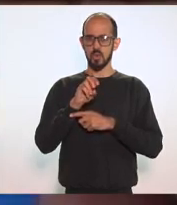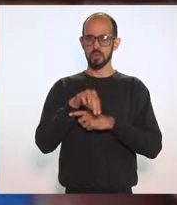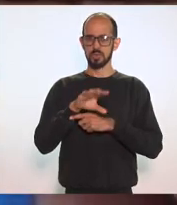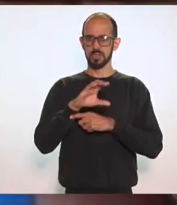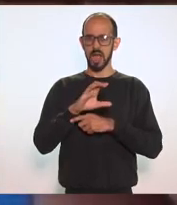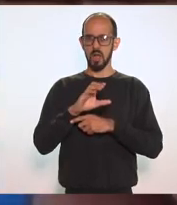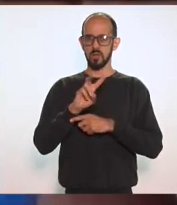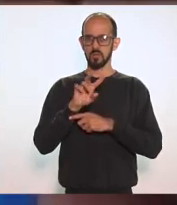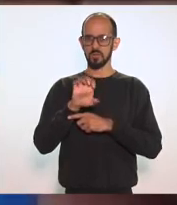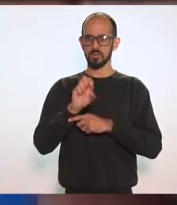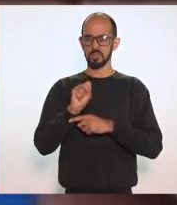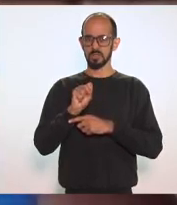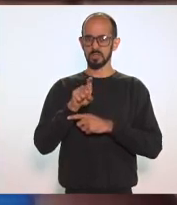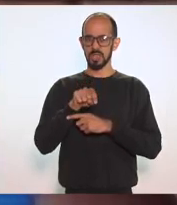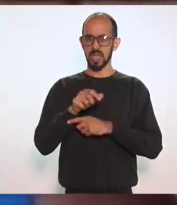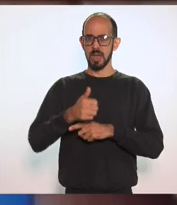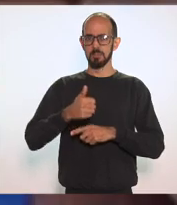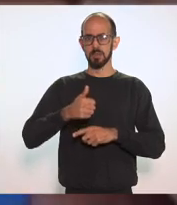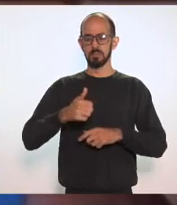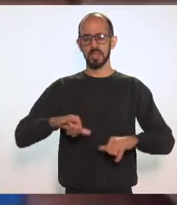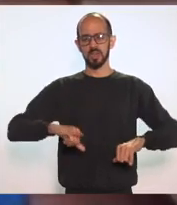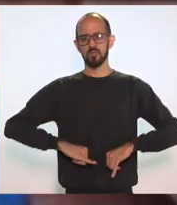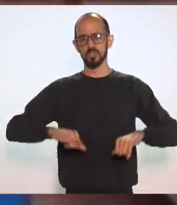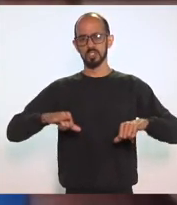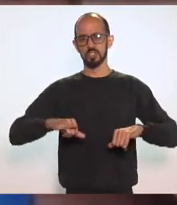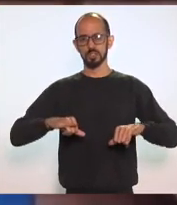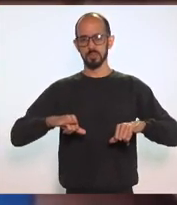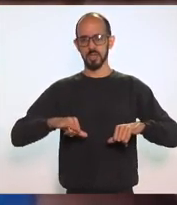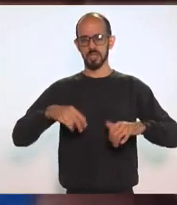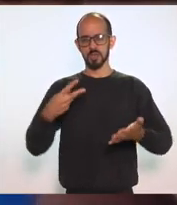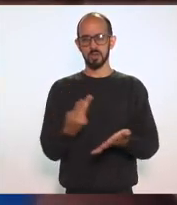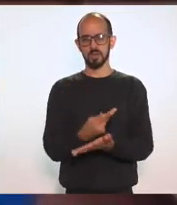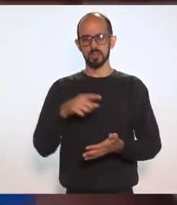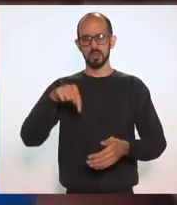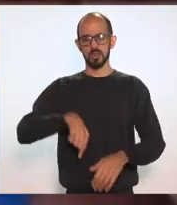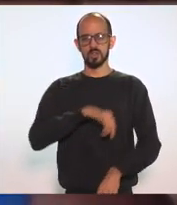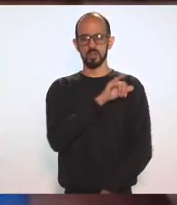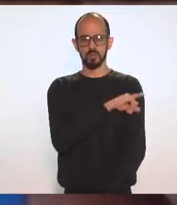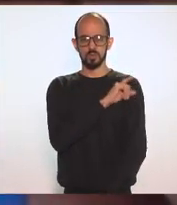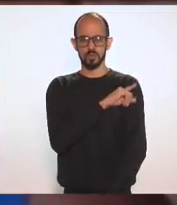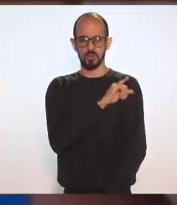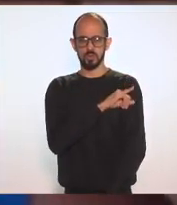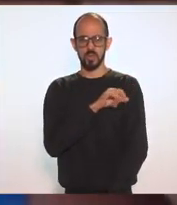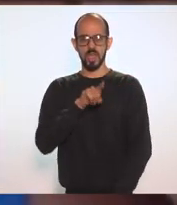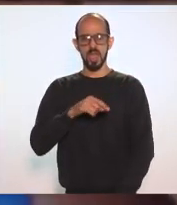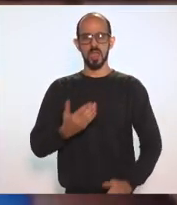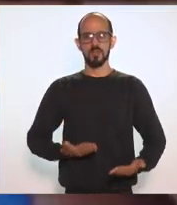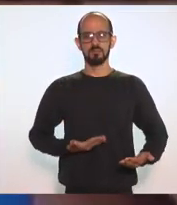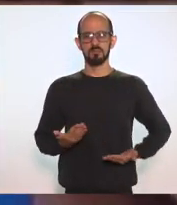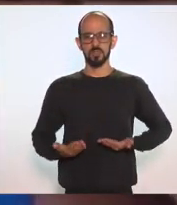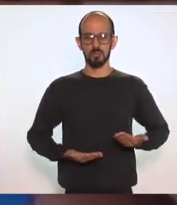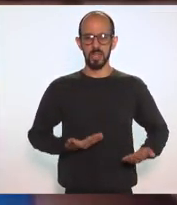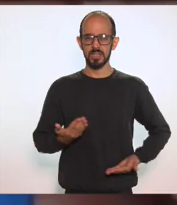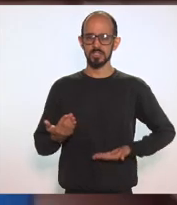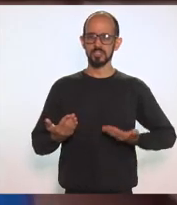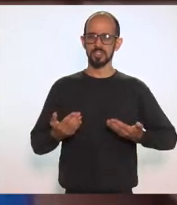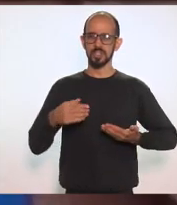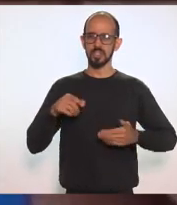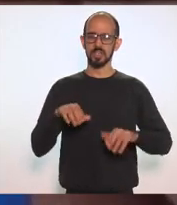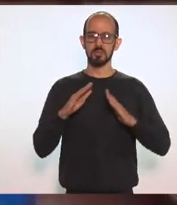vítima da Covid-19 no estado do Rio de Janeiro, empregada doméstica, mulher negra, de um município